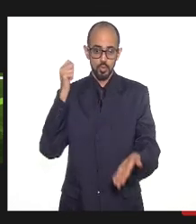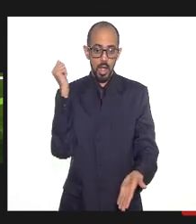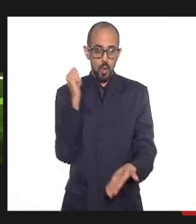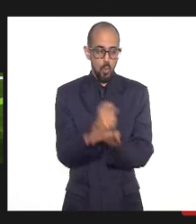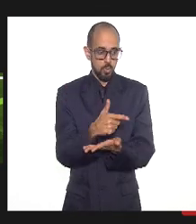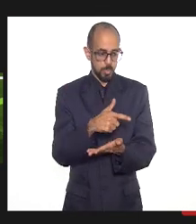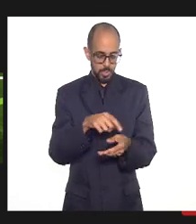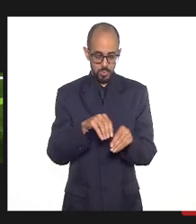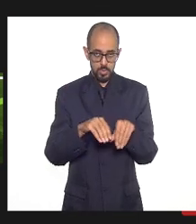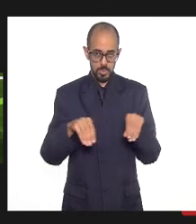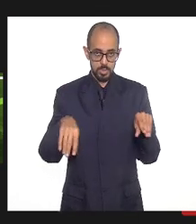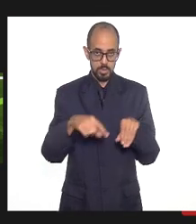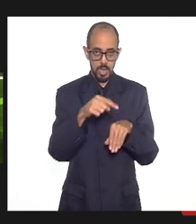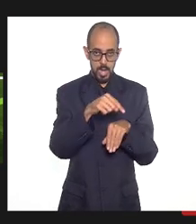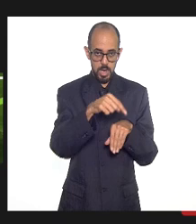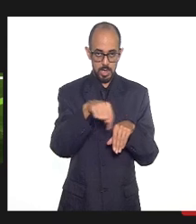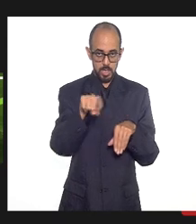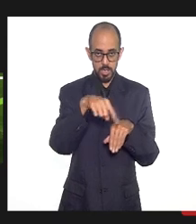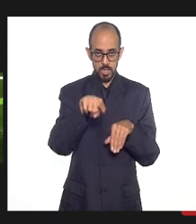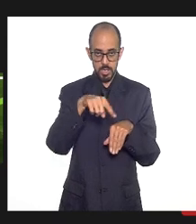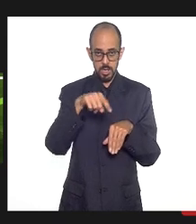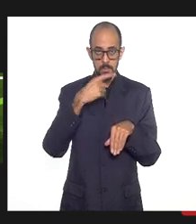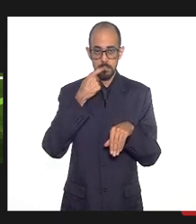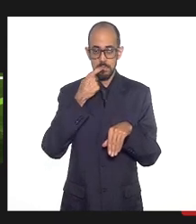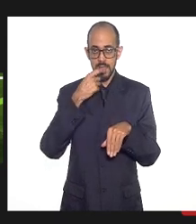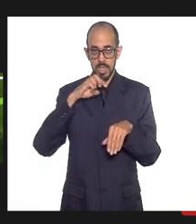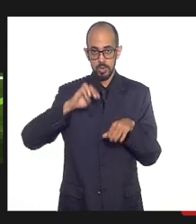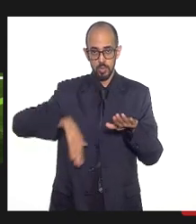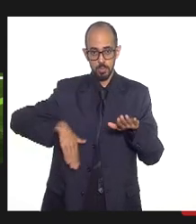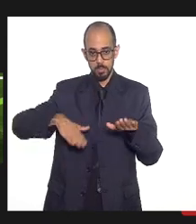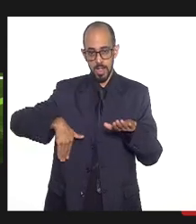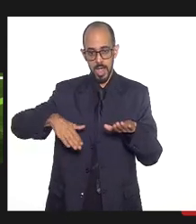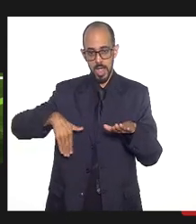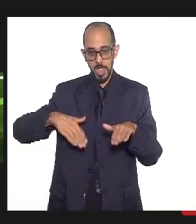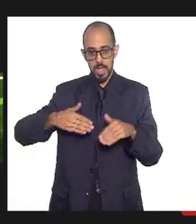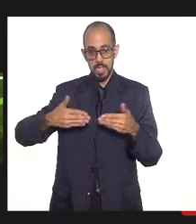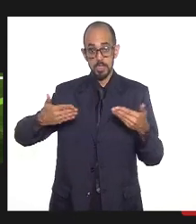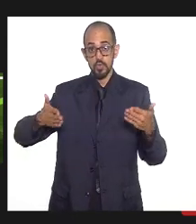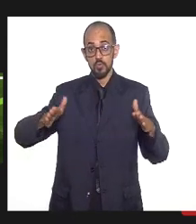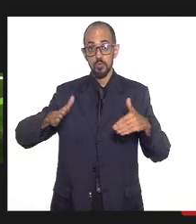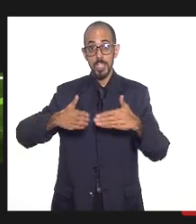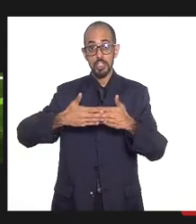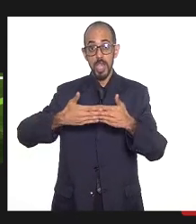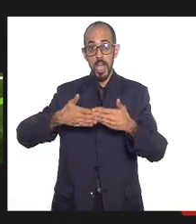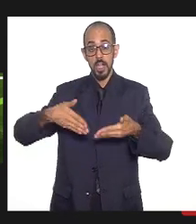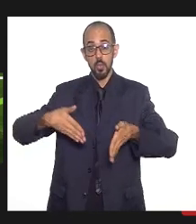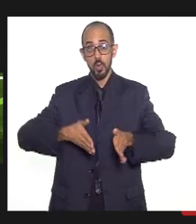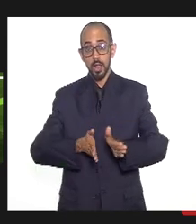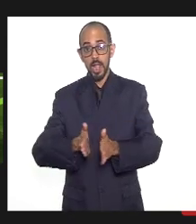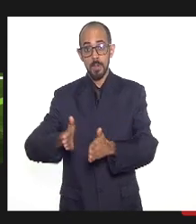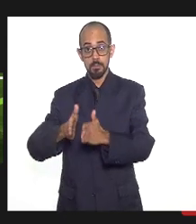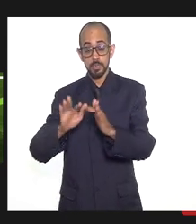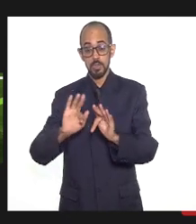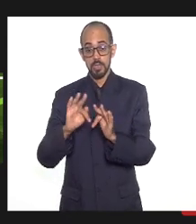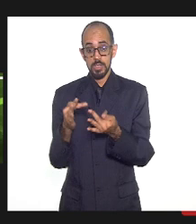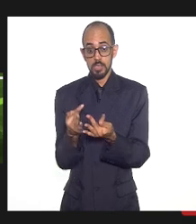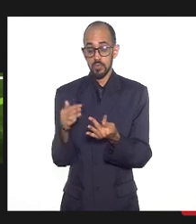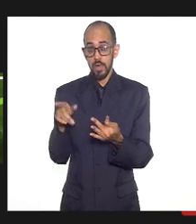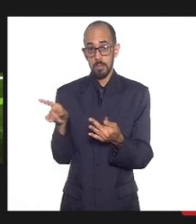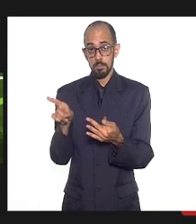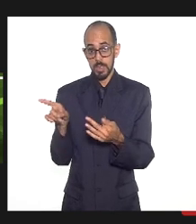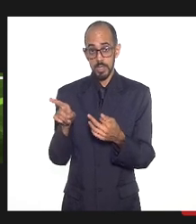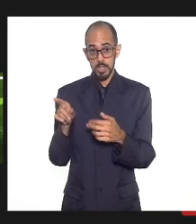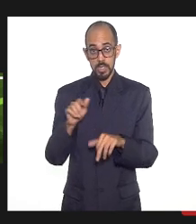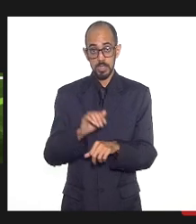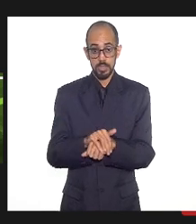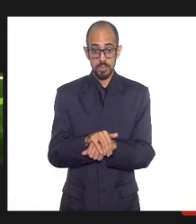beiras do mar, eles fecharam o caminho dessa família, dessas famílias, que